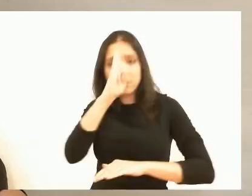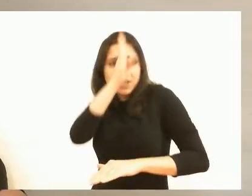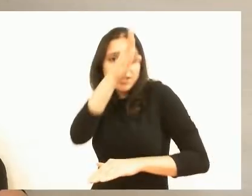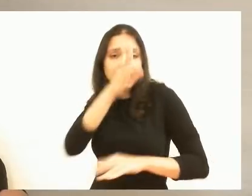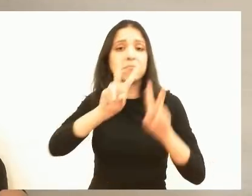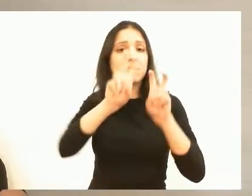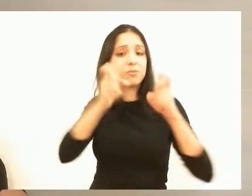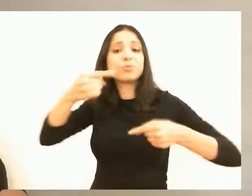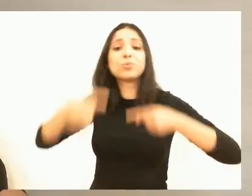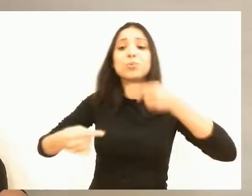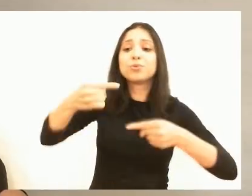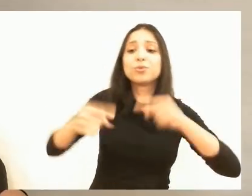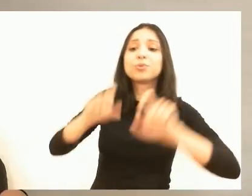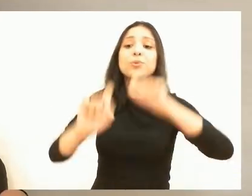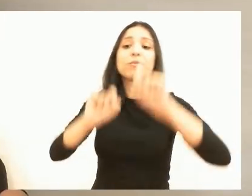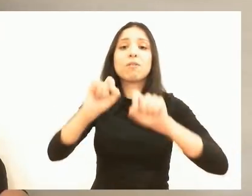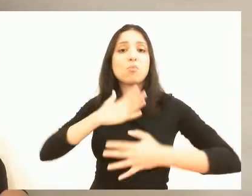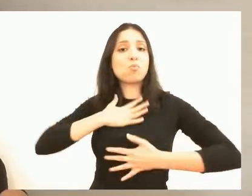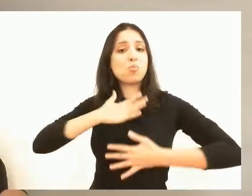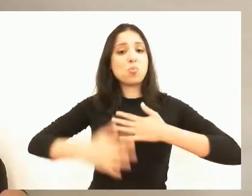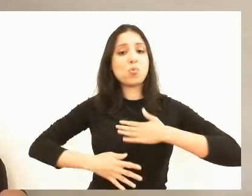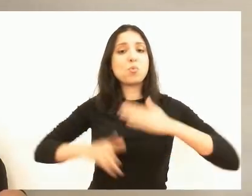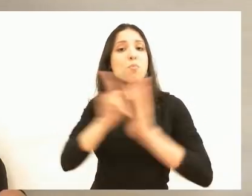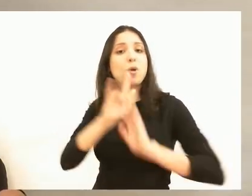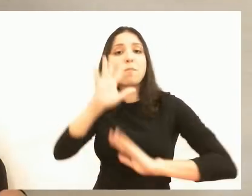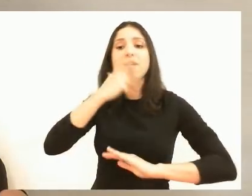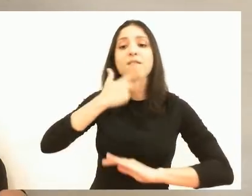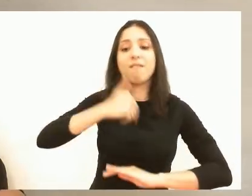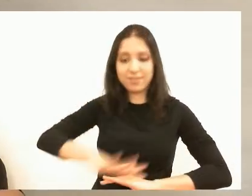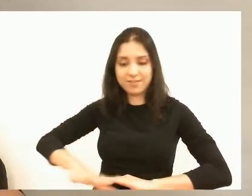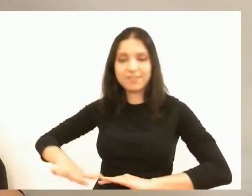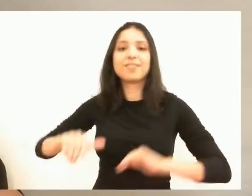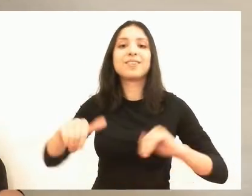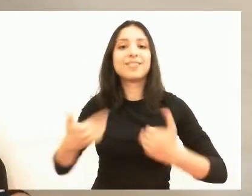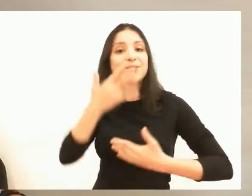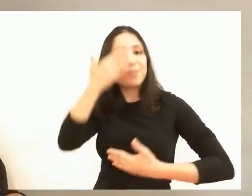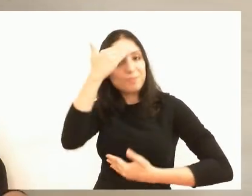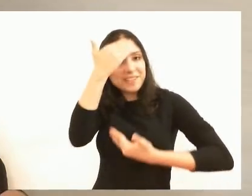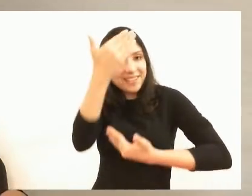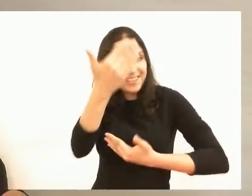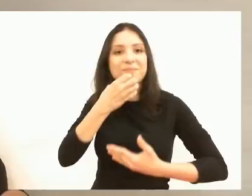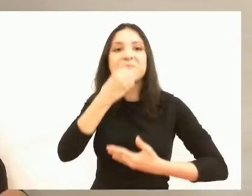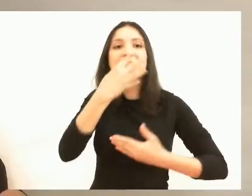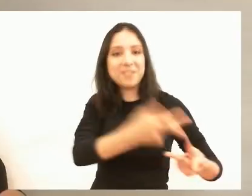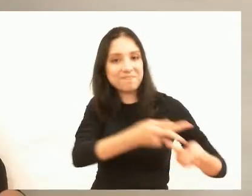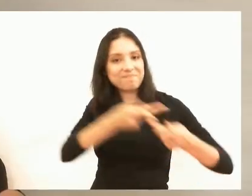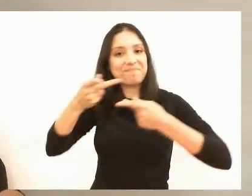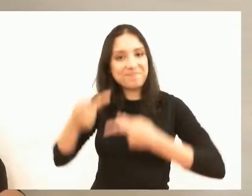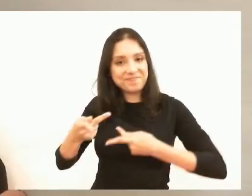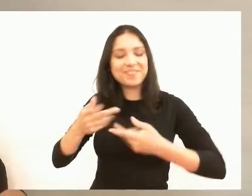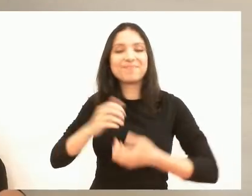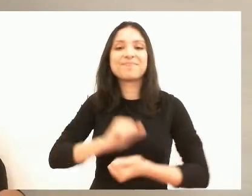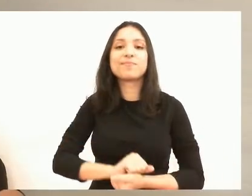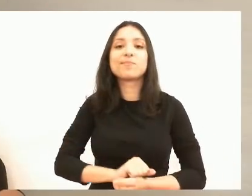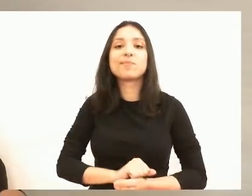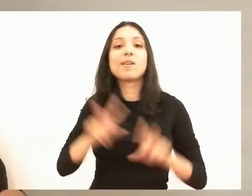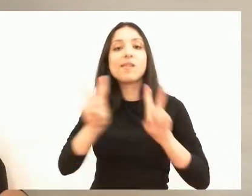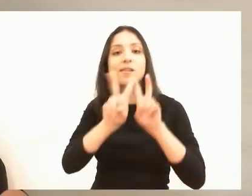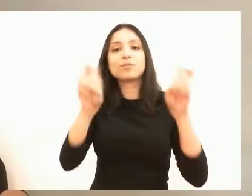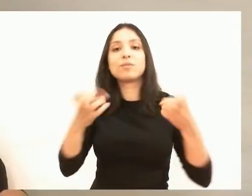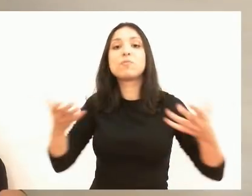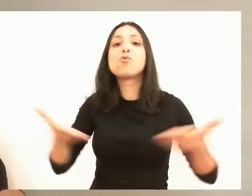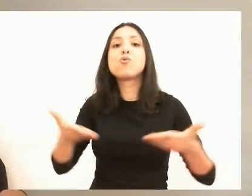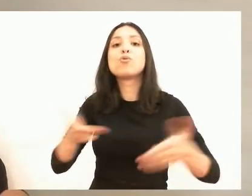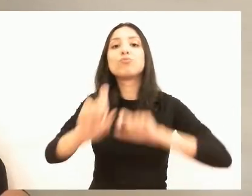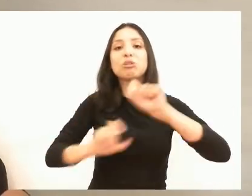da criança então muito obrigada e bem vindos é o tema de hoje a